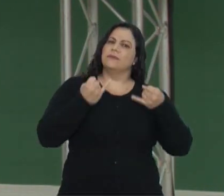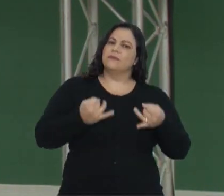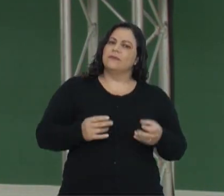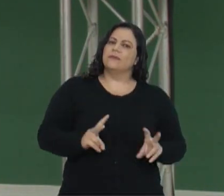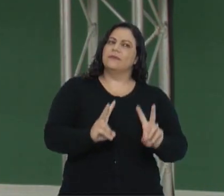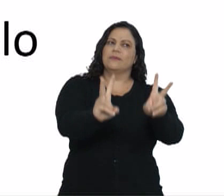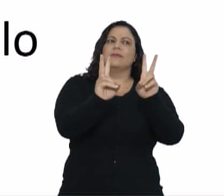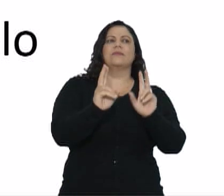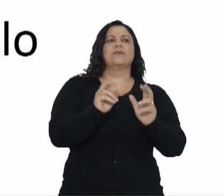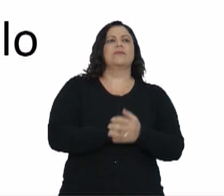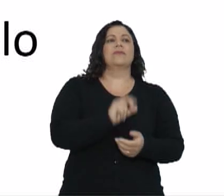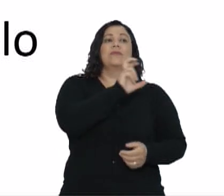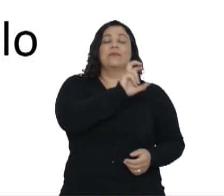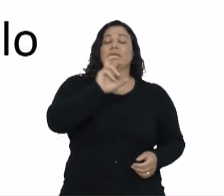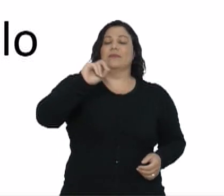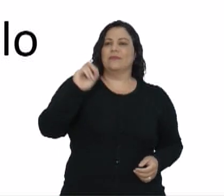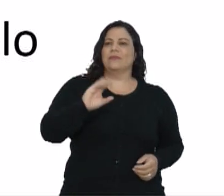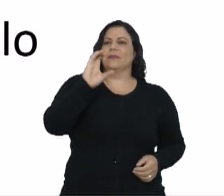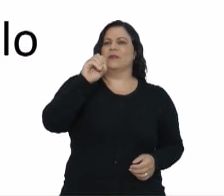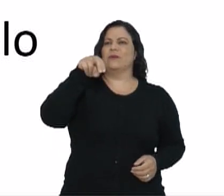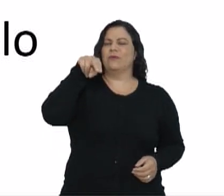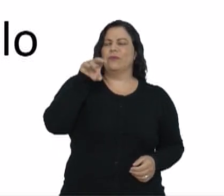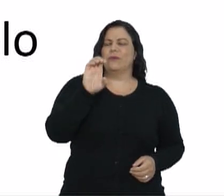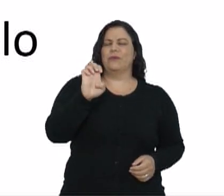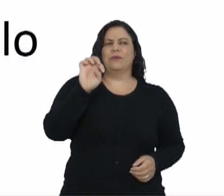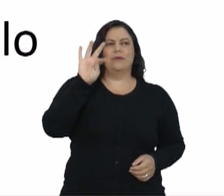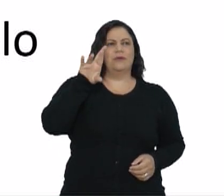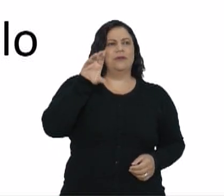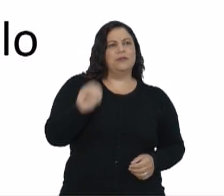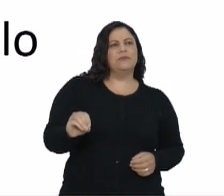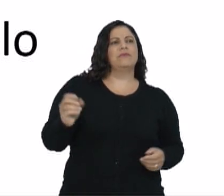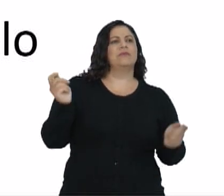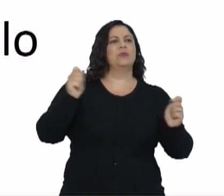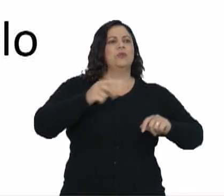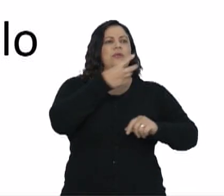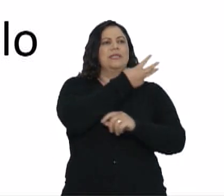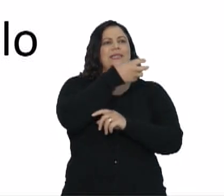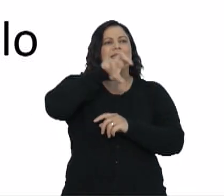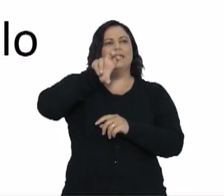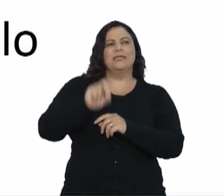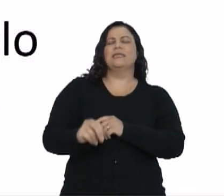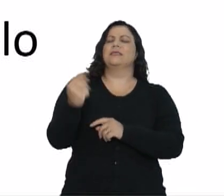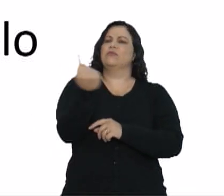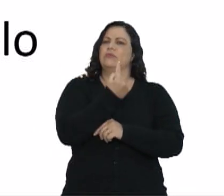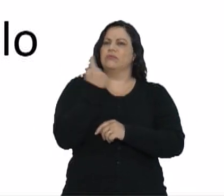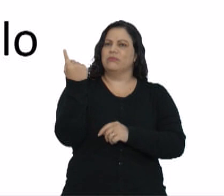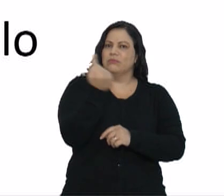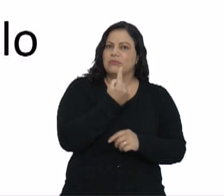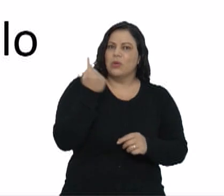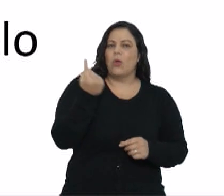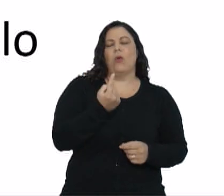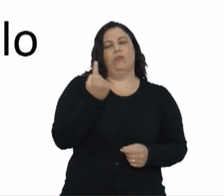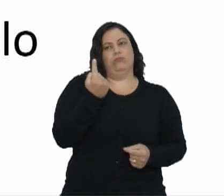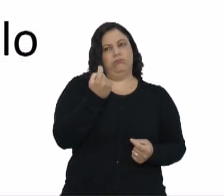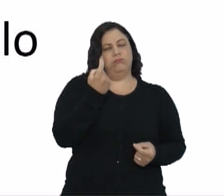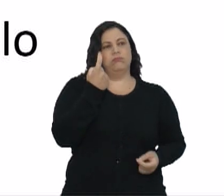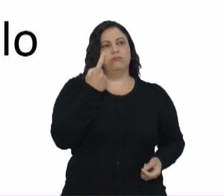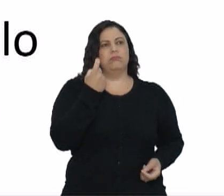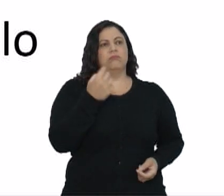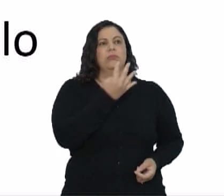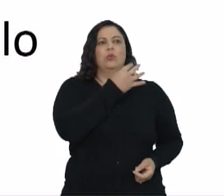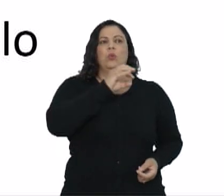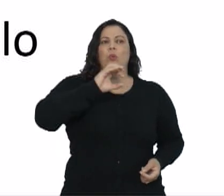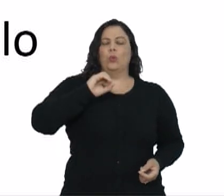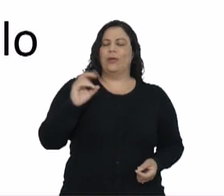composições, 550 concertos, 350 para instrumento solo, né? Instrumento solo que toca só um. 40